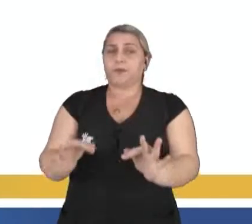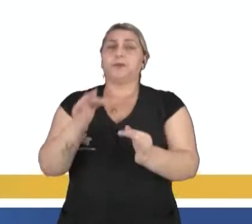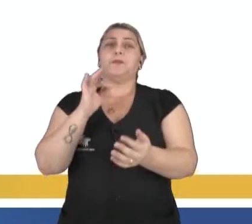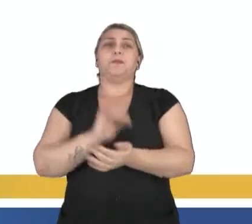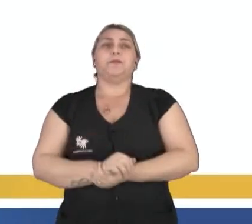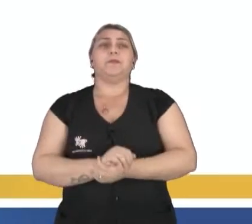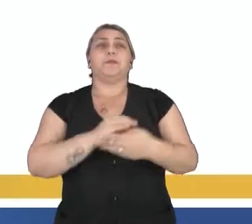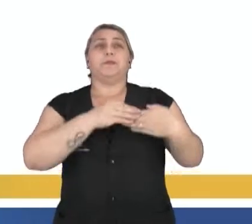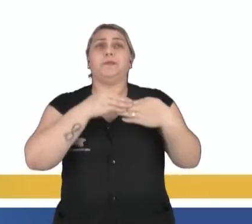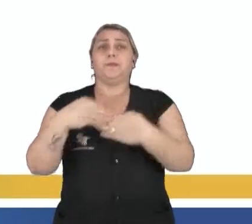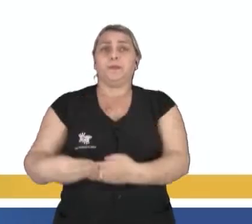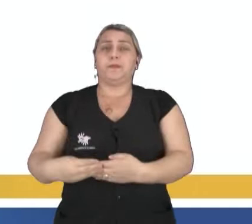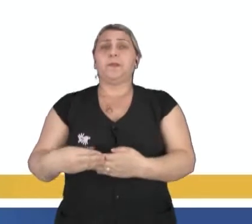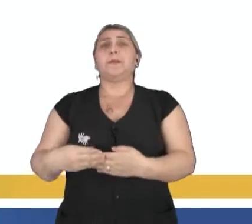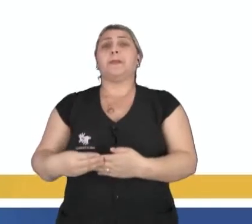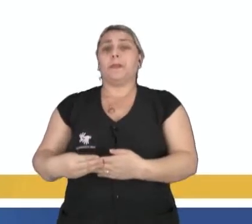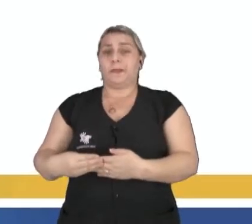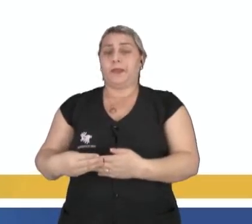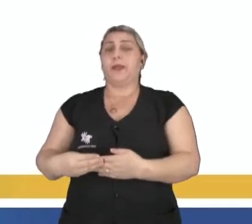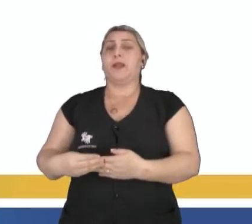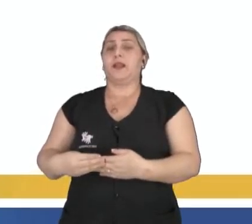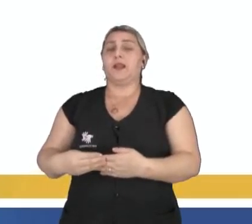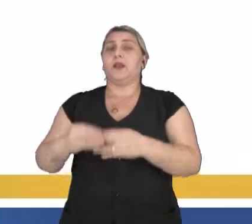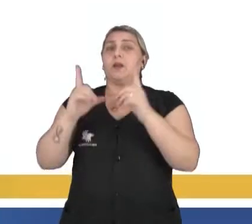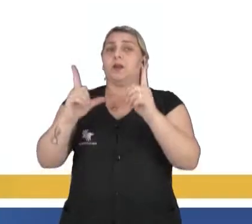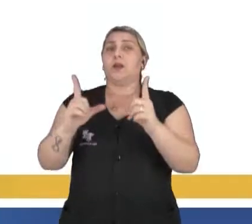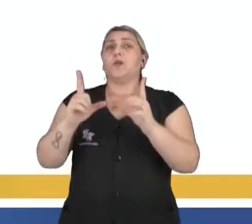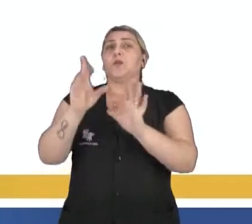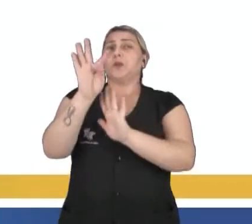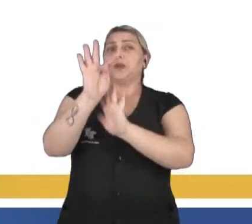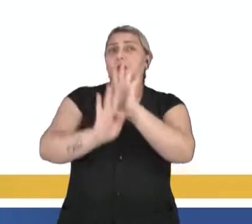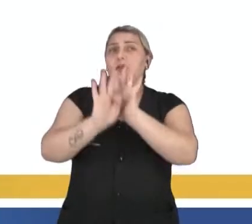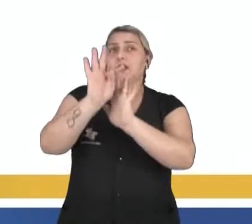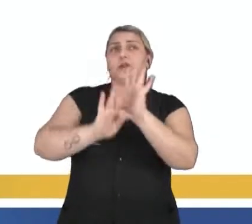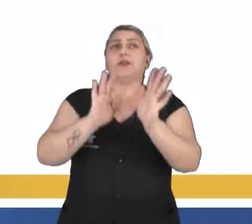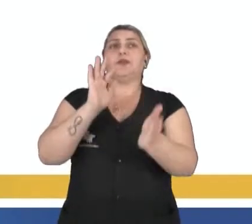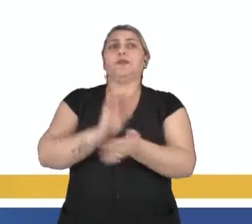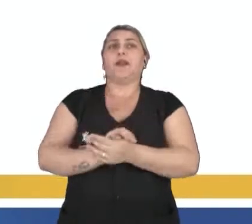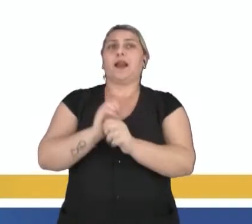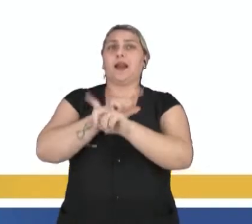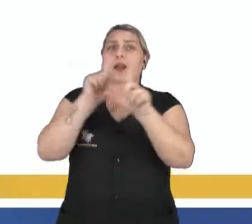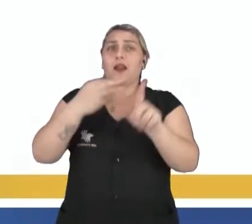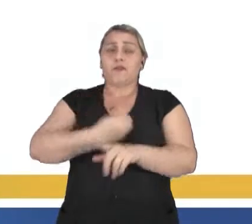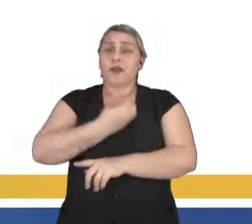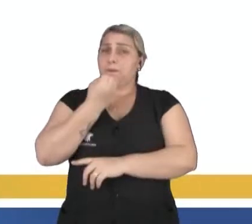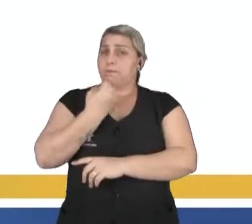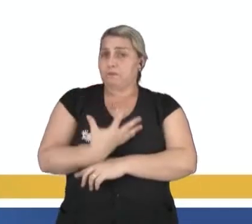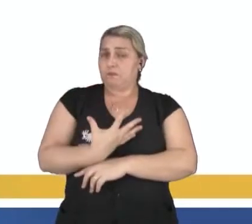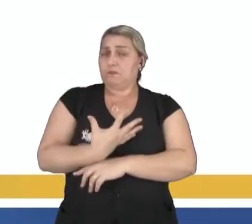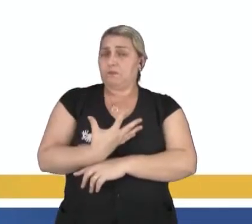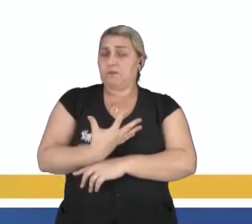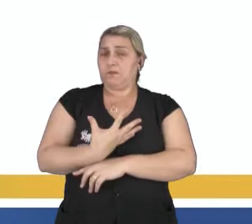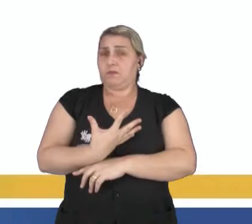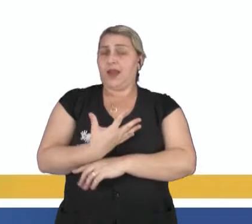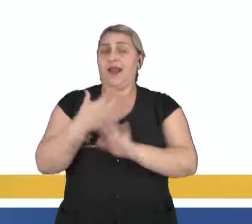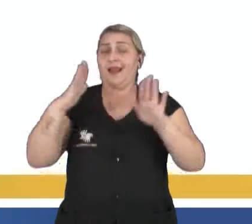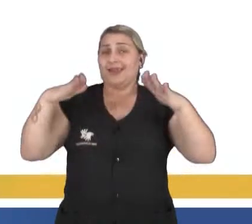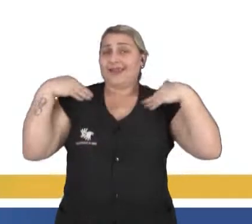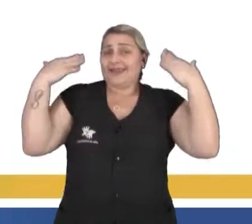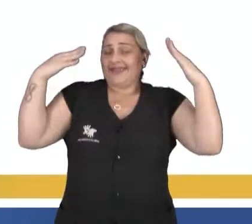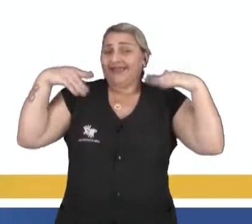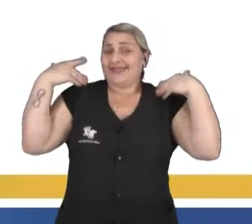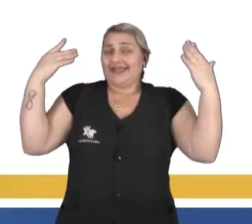tá? Eu trouxe aqui um fragmento do Vinícius de Moraes, que diz o seguinte: é claro que a vida é boa e a